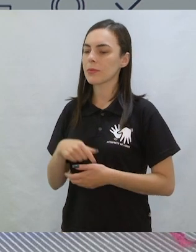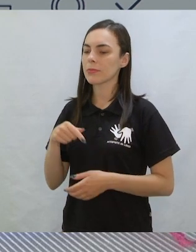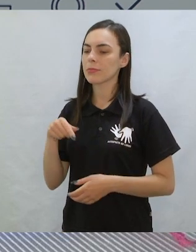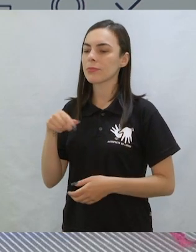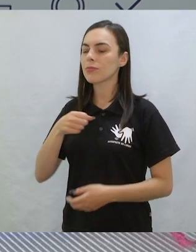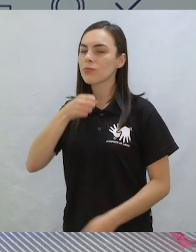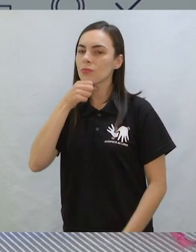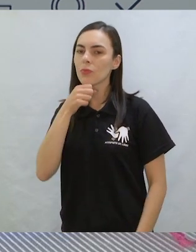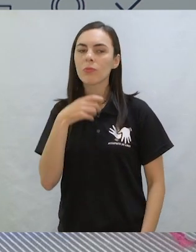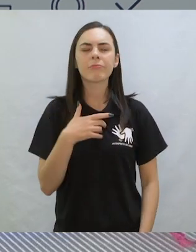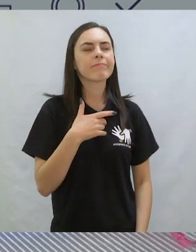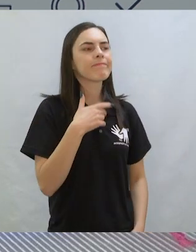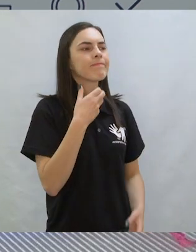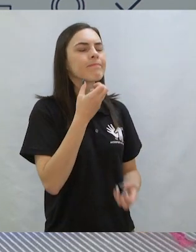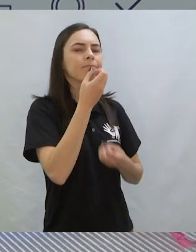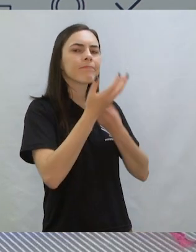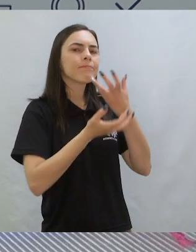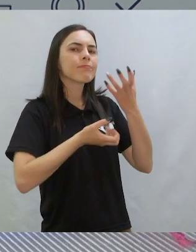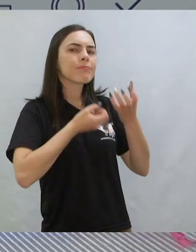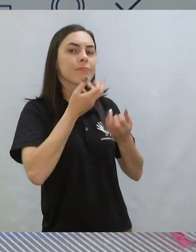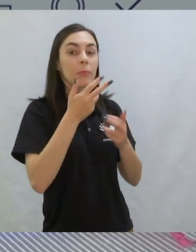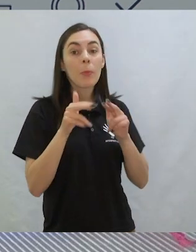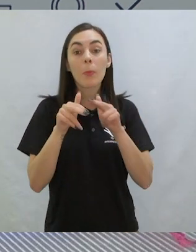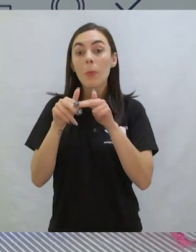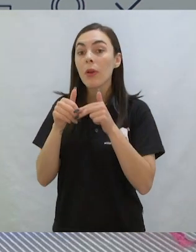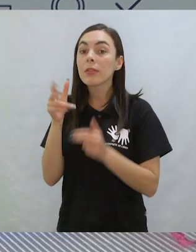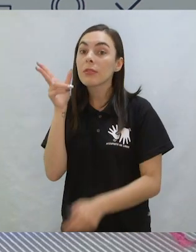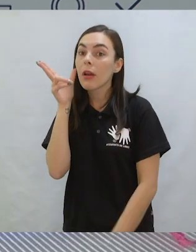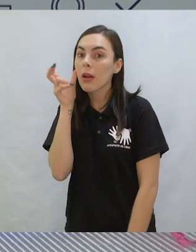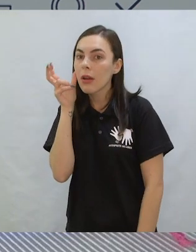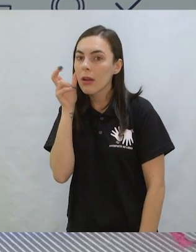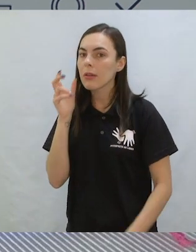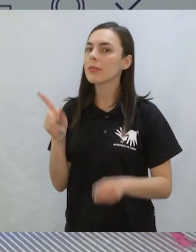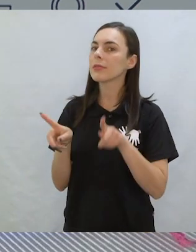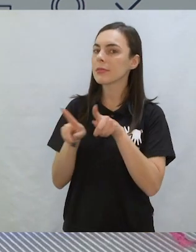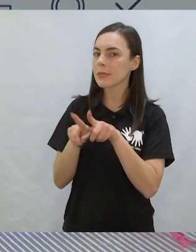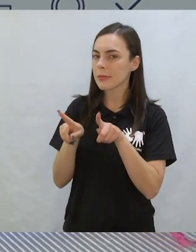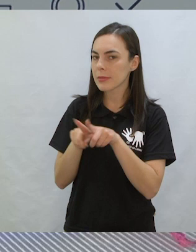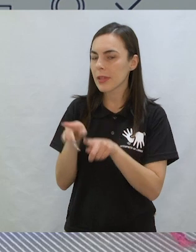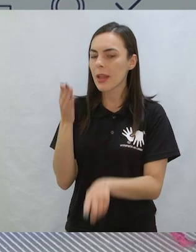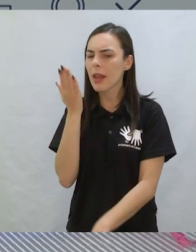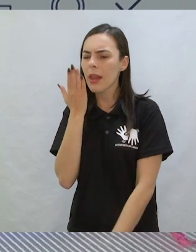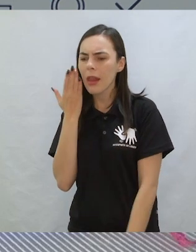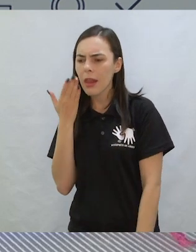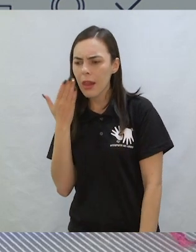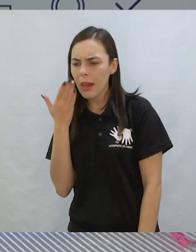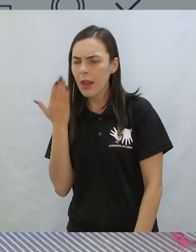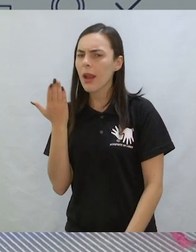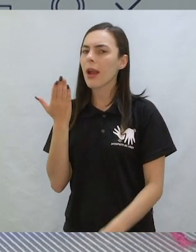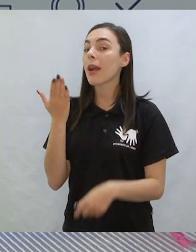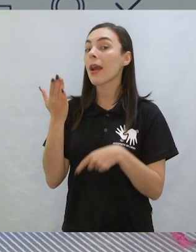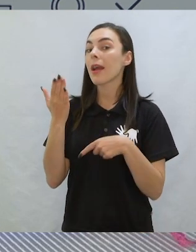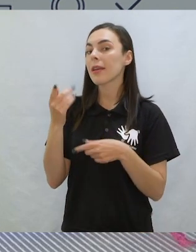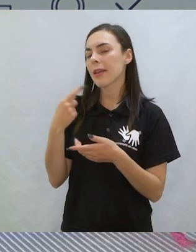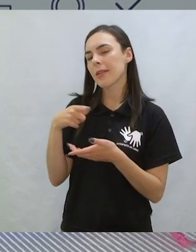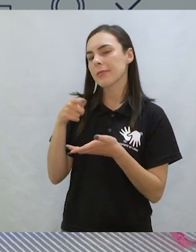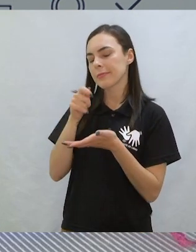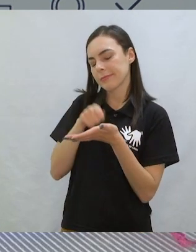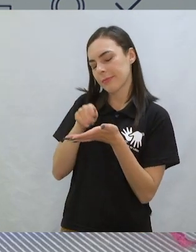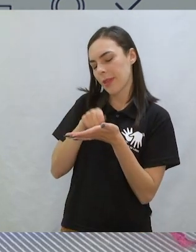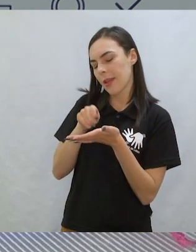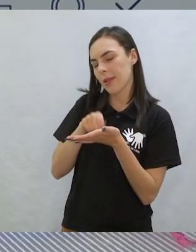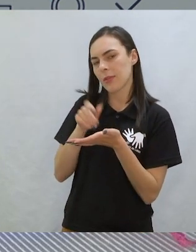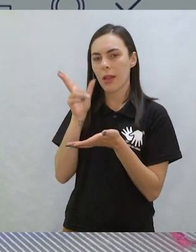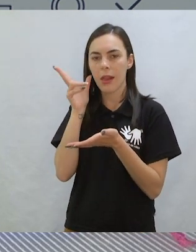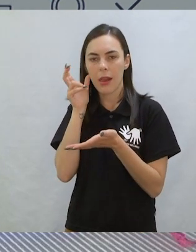idosos, escutam as histórias, por isso que eles são ouvidores também de histórias dos outros, e